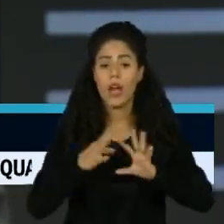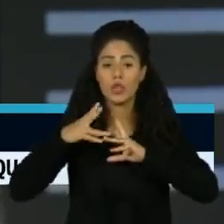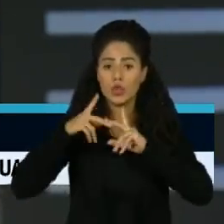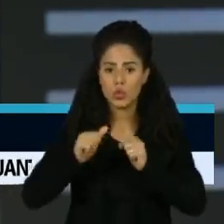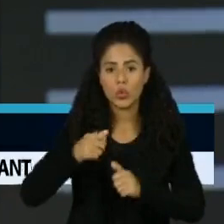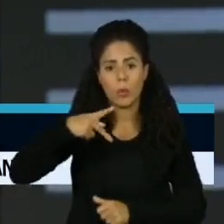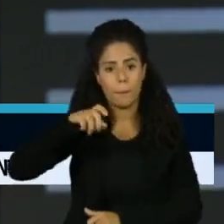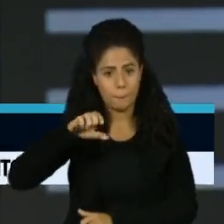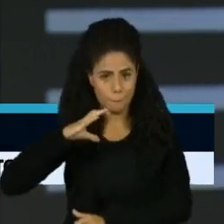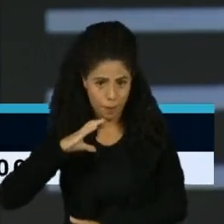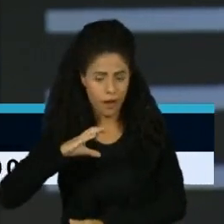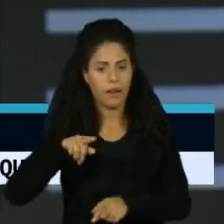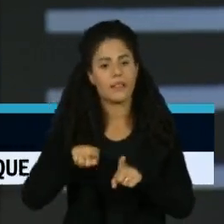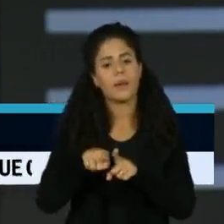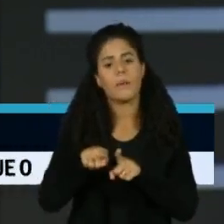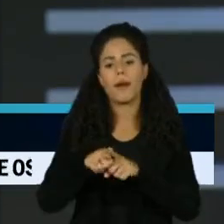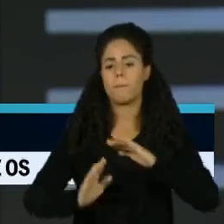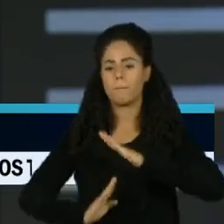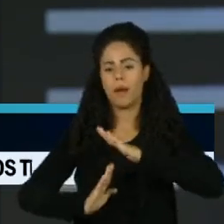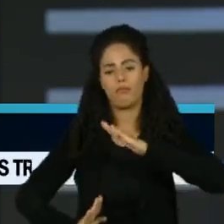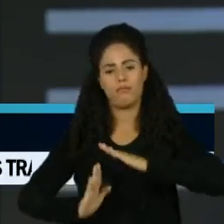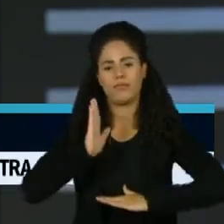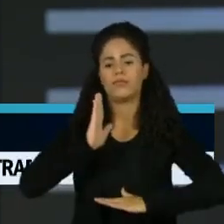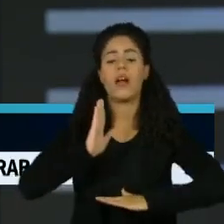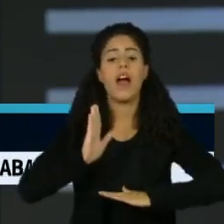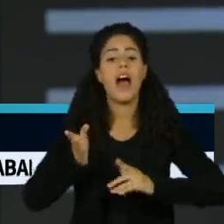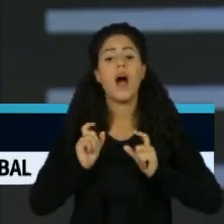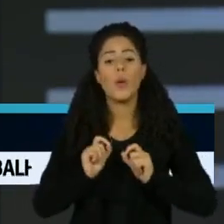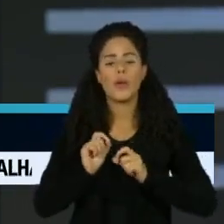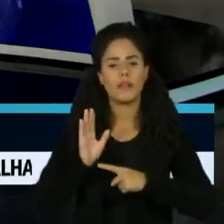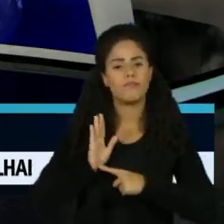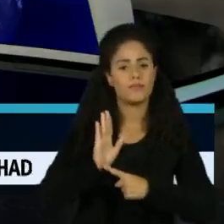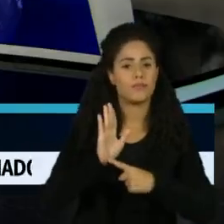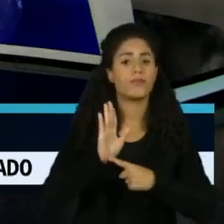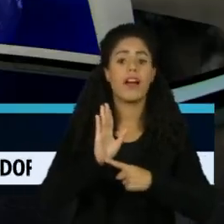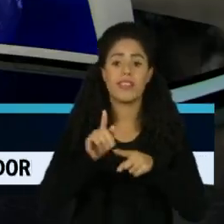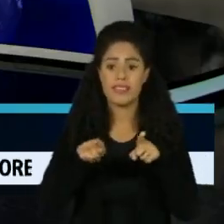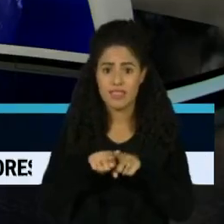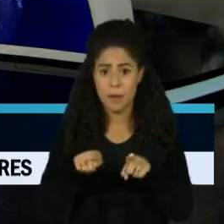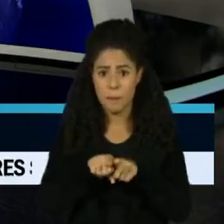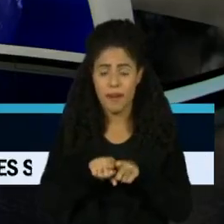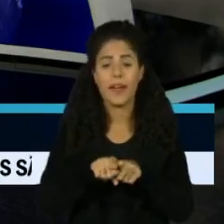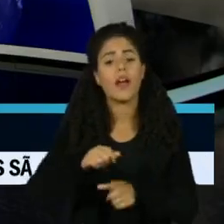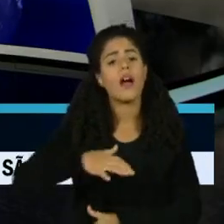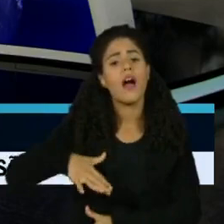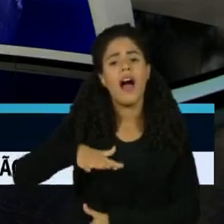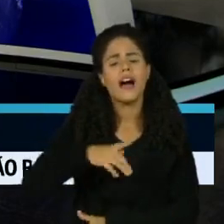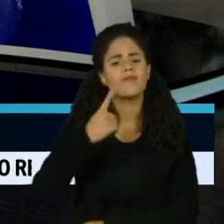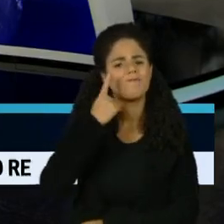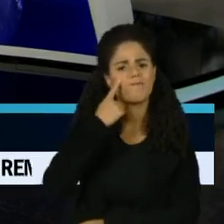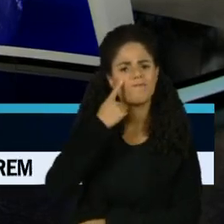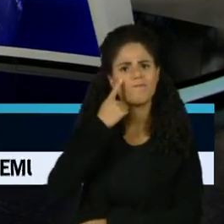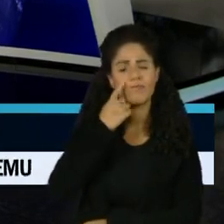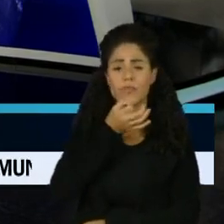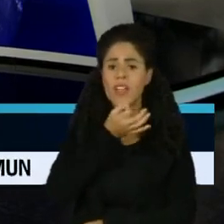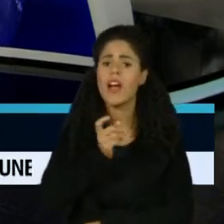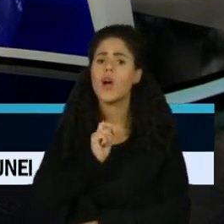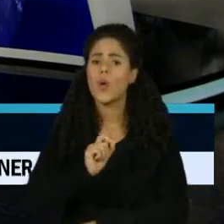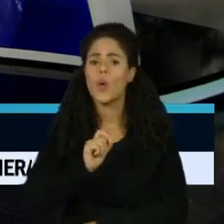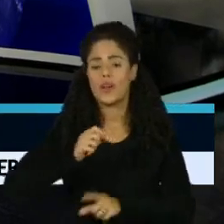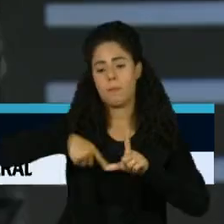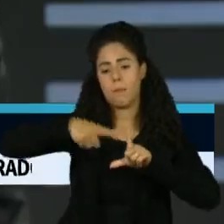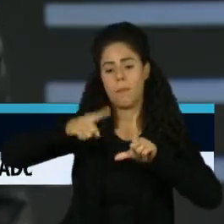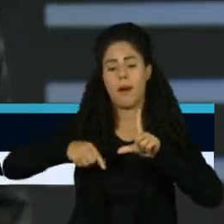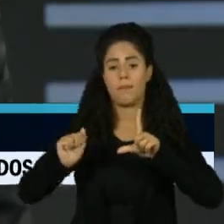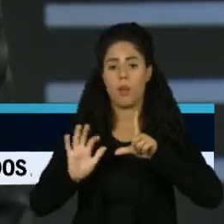mencionei das peças foram perfuração do teto etc mas Além disso além das questões desse Campo Eu acho que o componente de